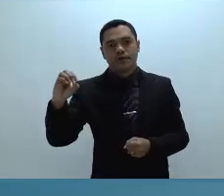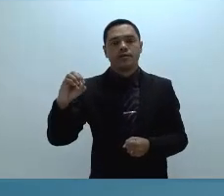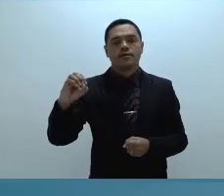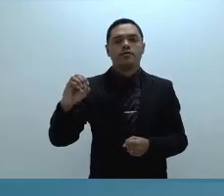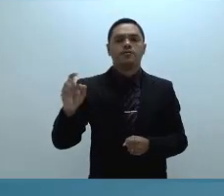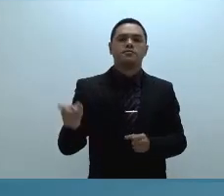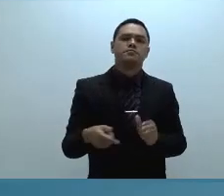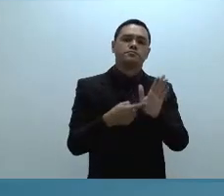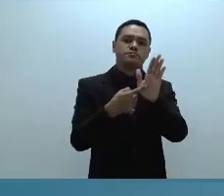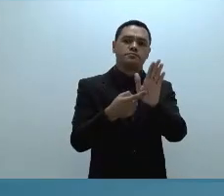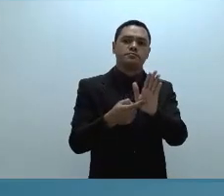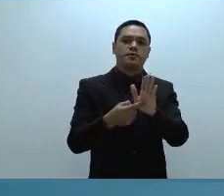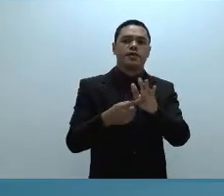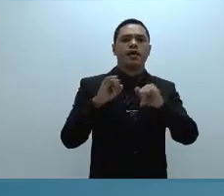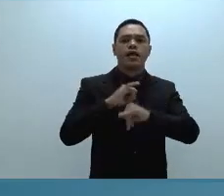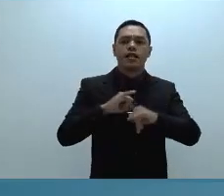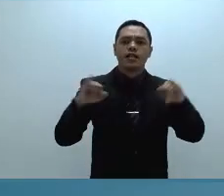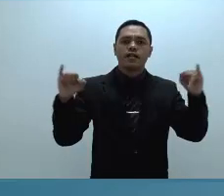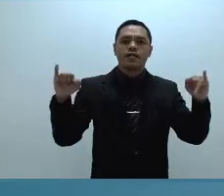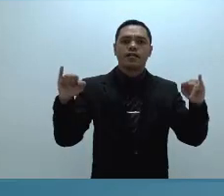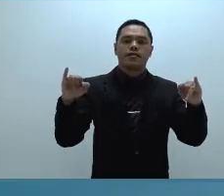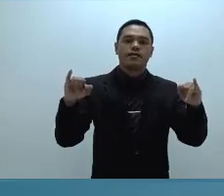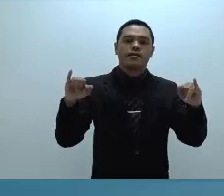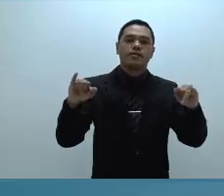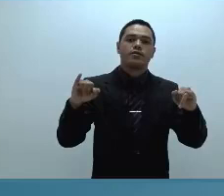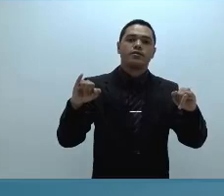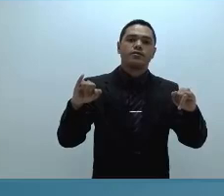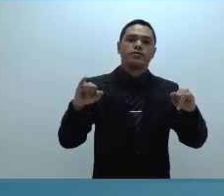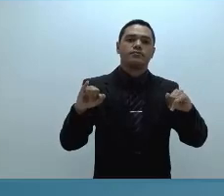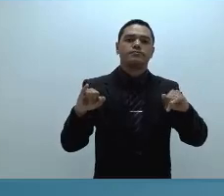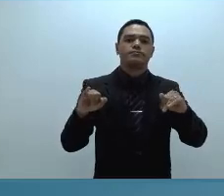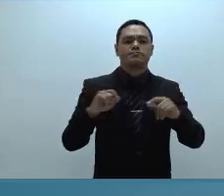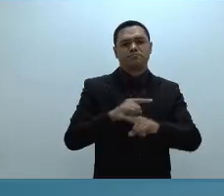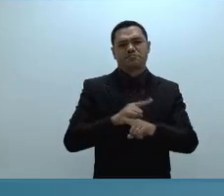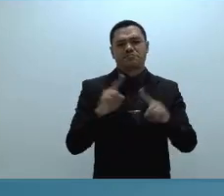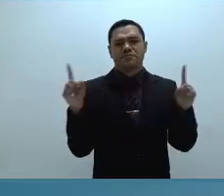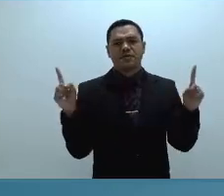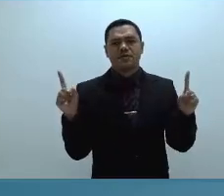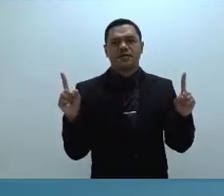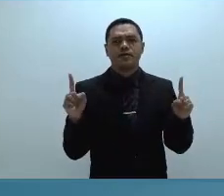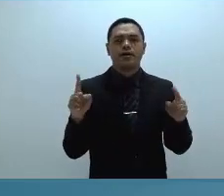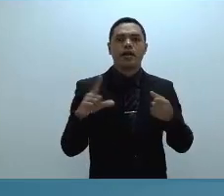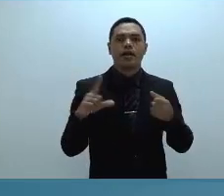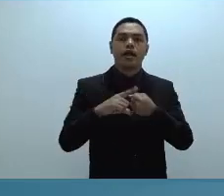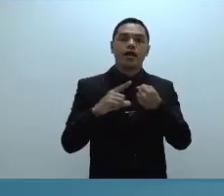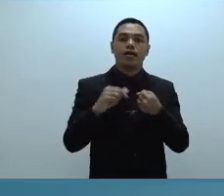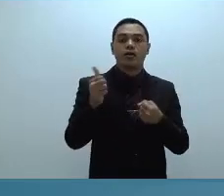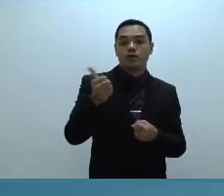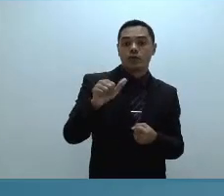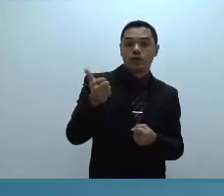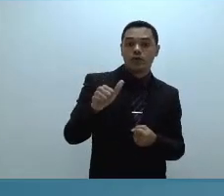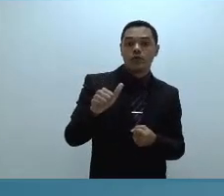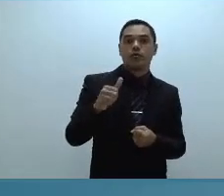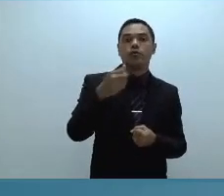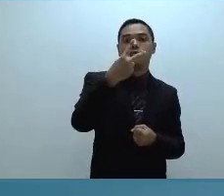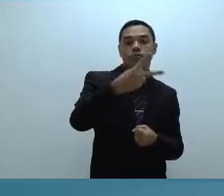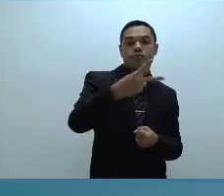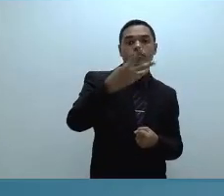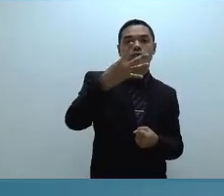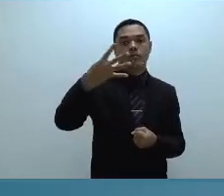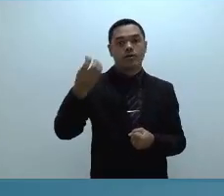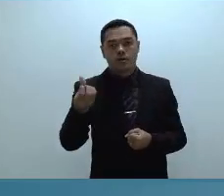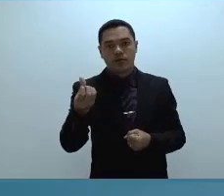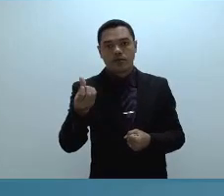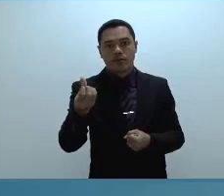vista da declaração de inconstitucionalidade dos artigos 32, 11, 246 da Lei